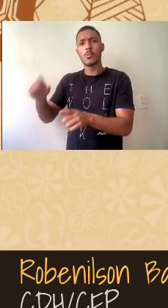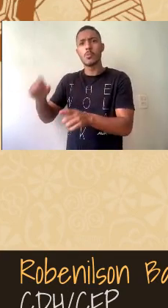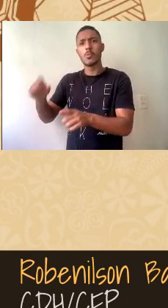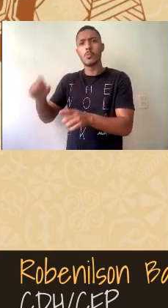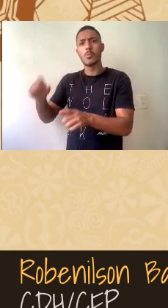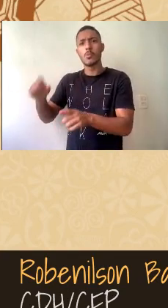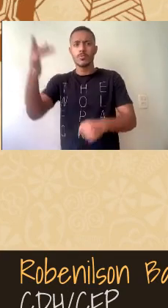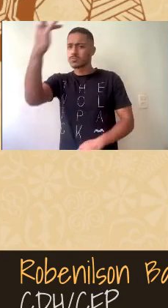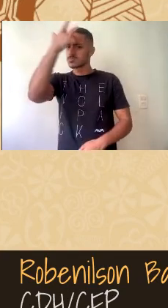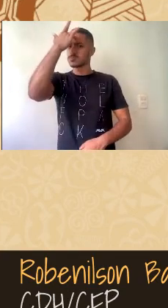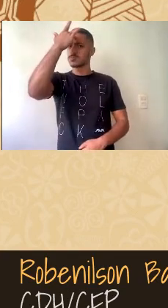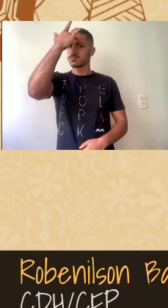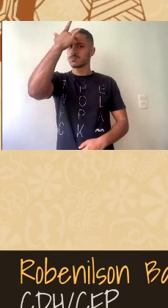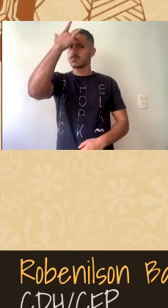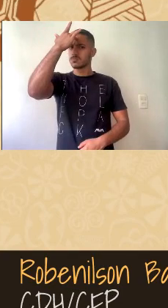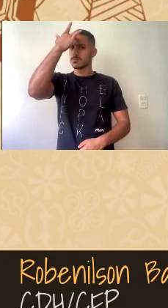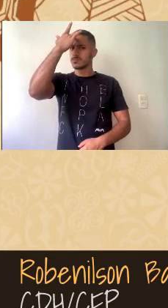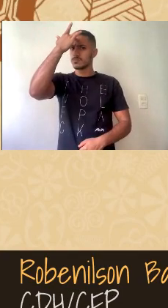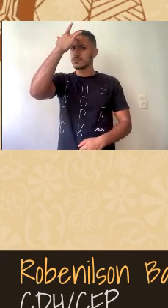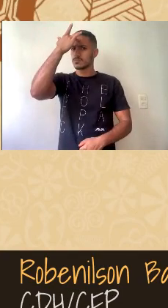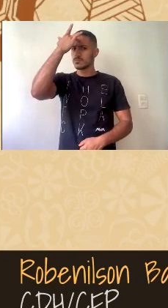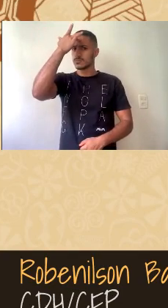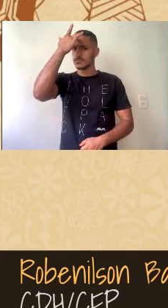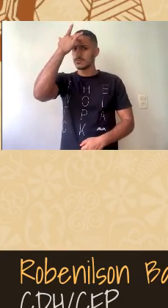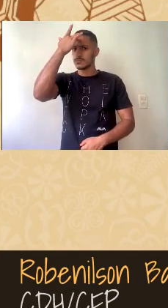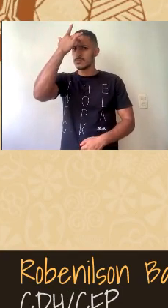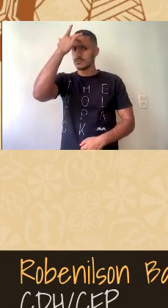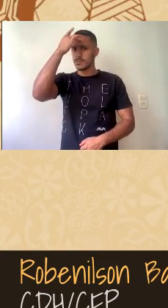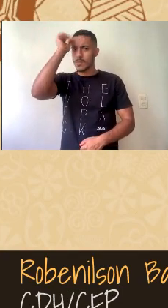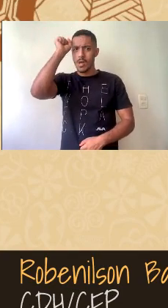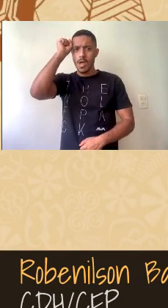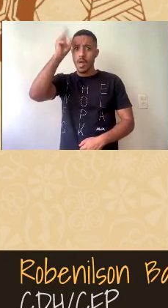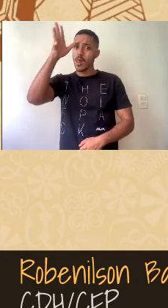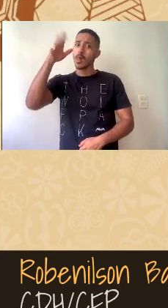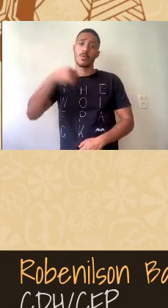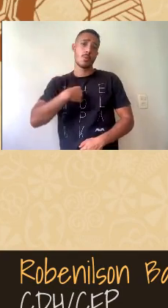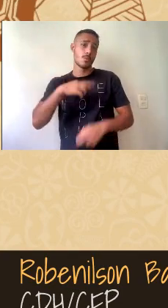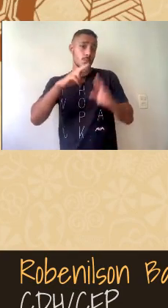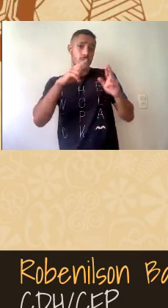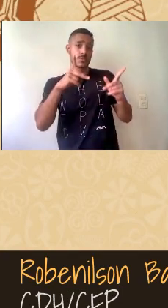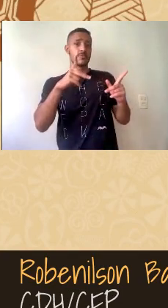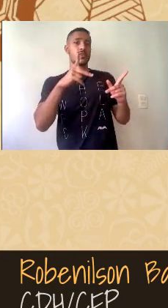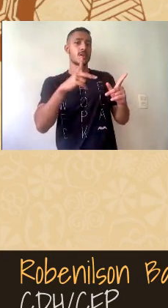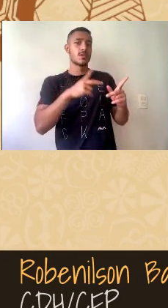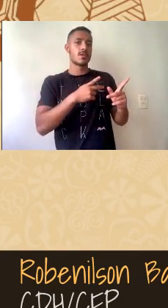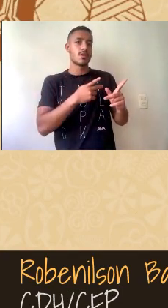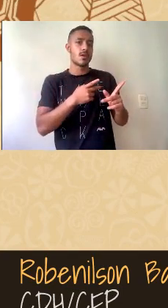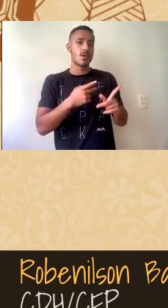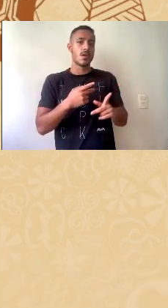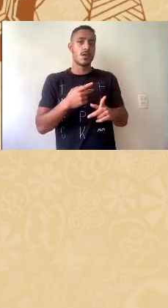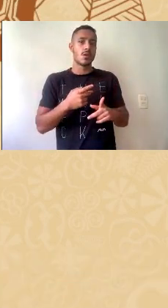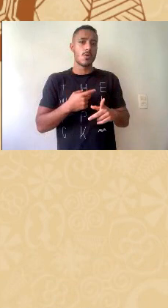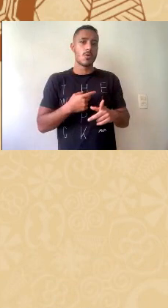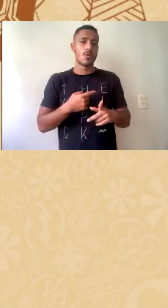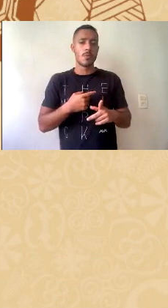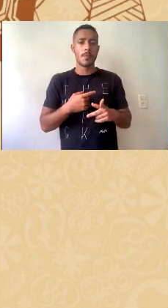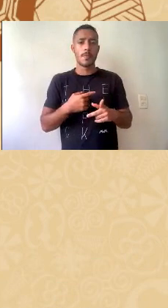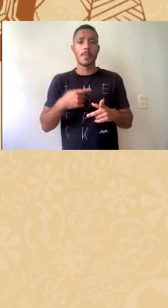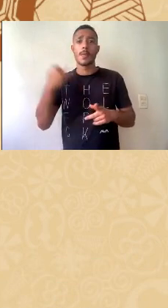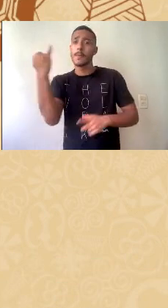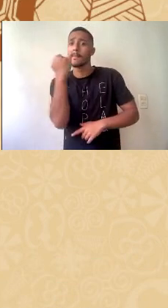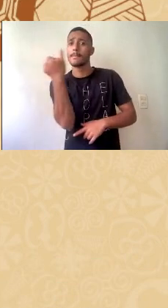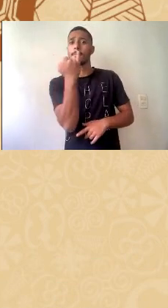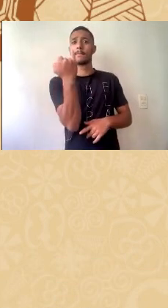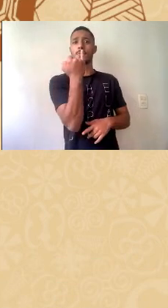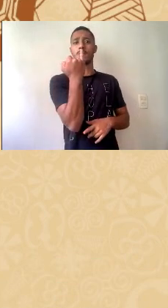quem tem uma boa memória. É claro, não é o meu caso, mas é importante para que a